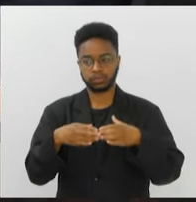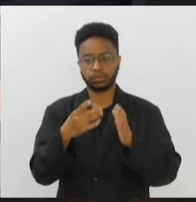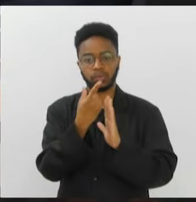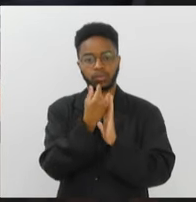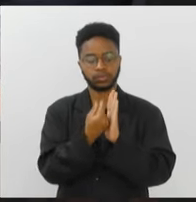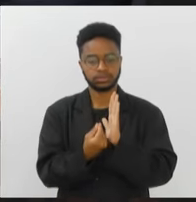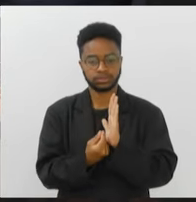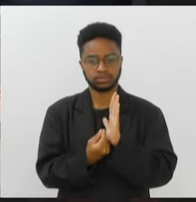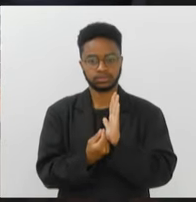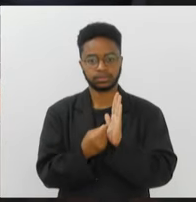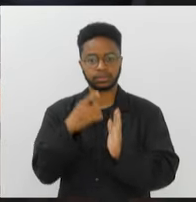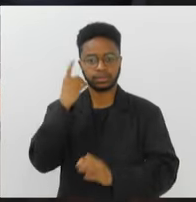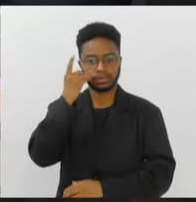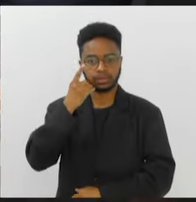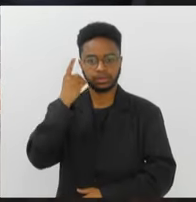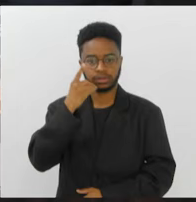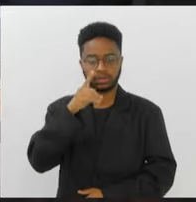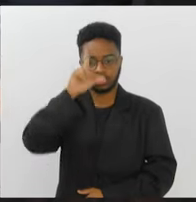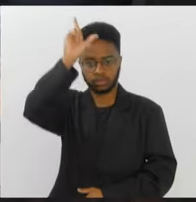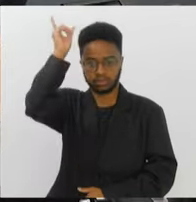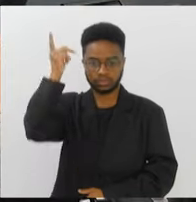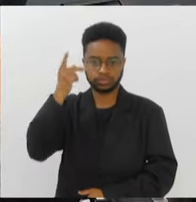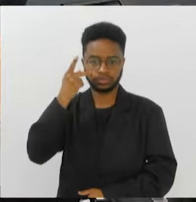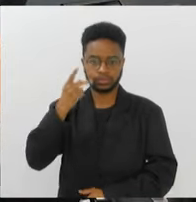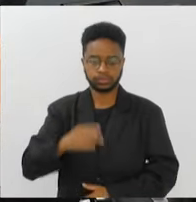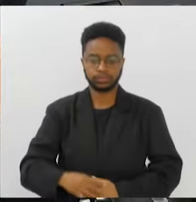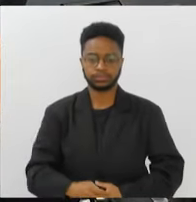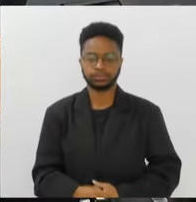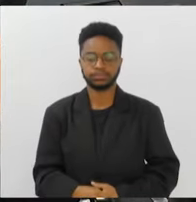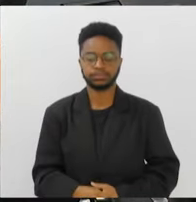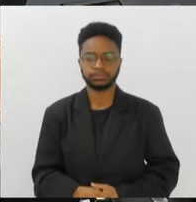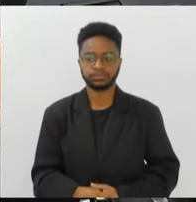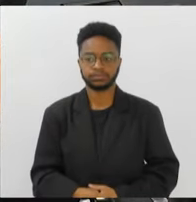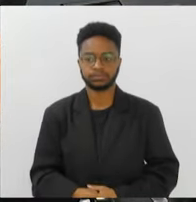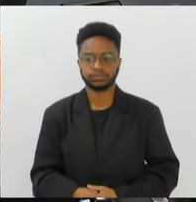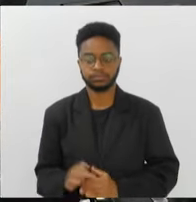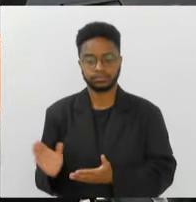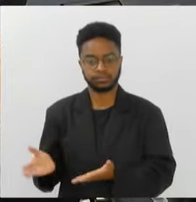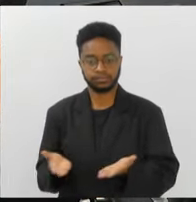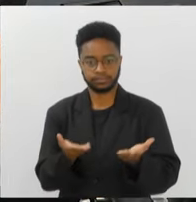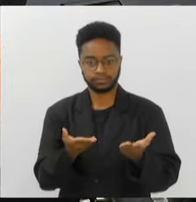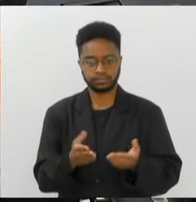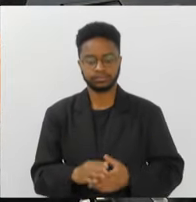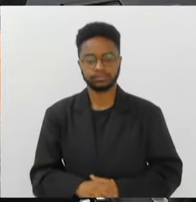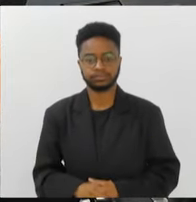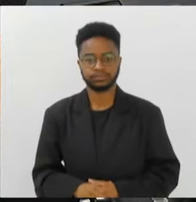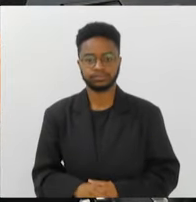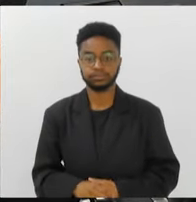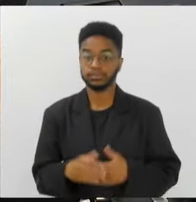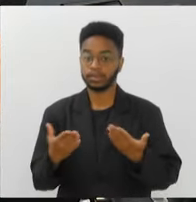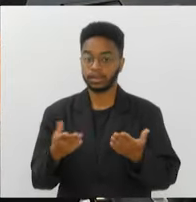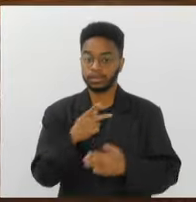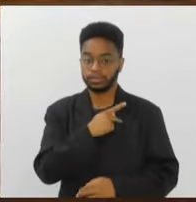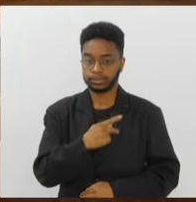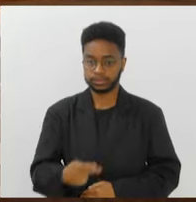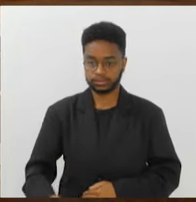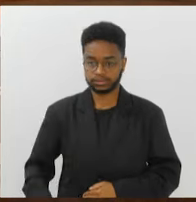Orçamento, deputado Luiz Paulo, por favor. Senhor presidente,